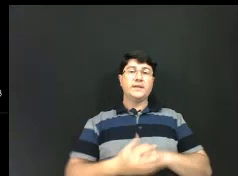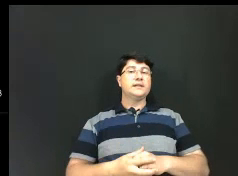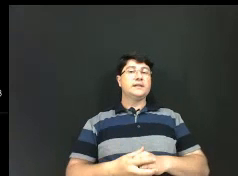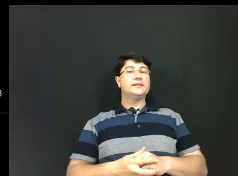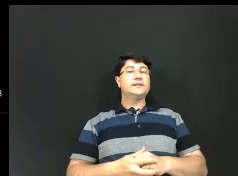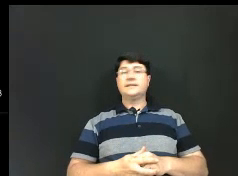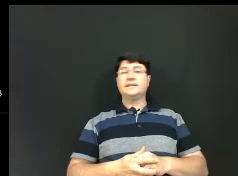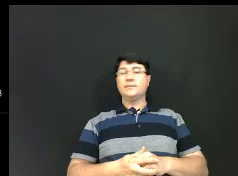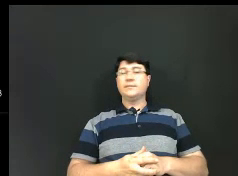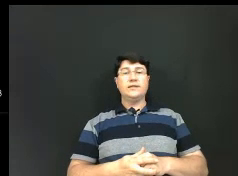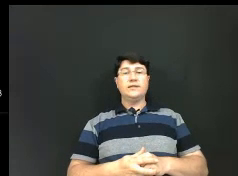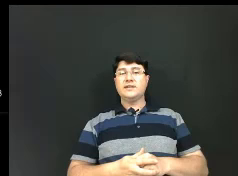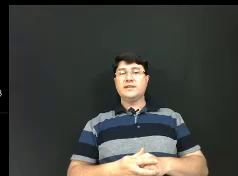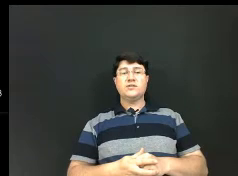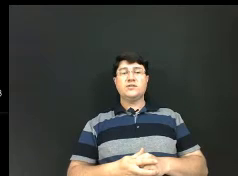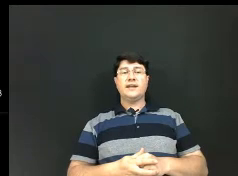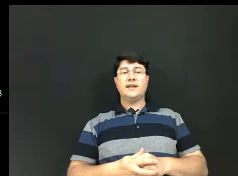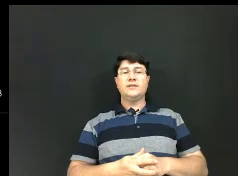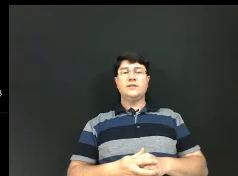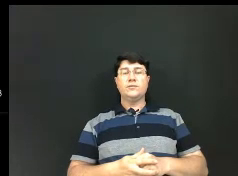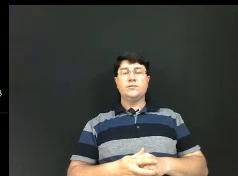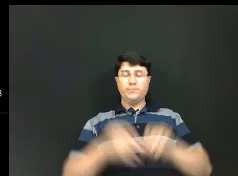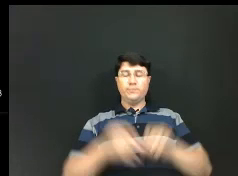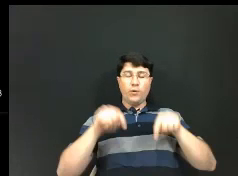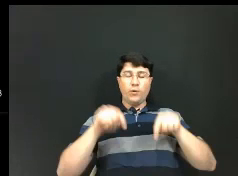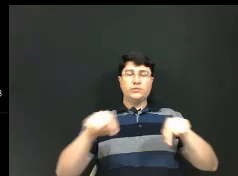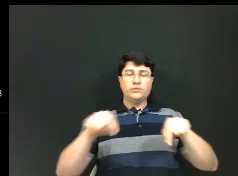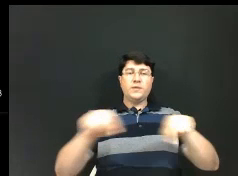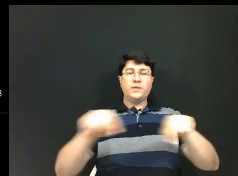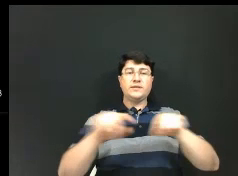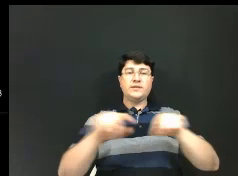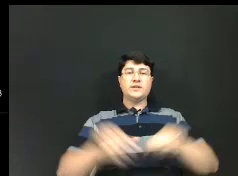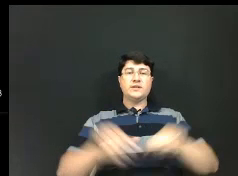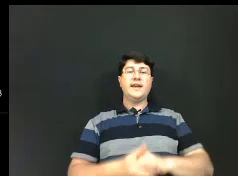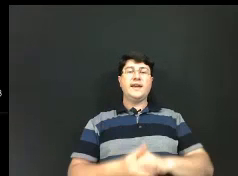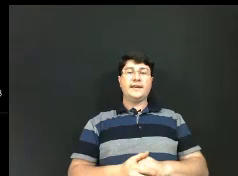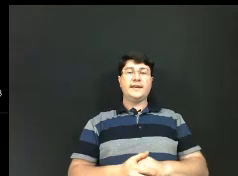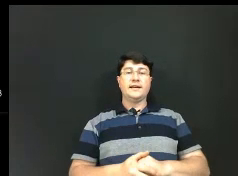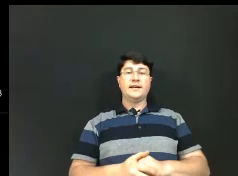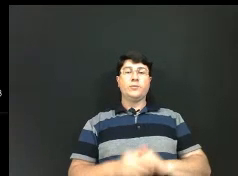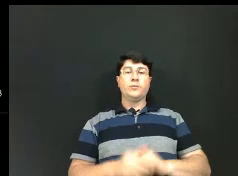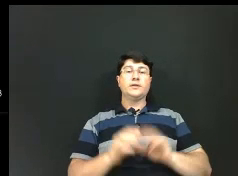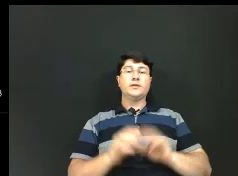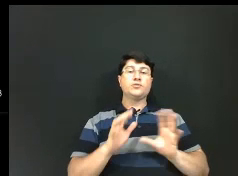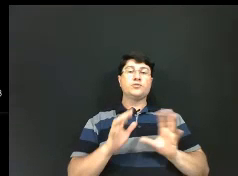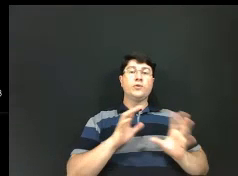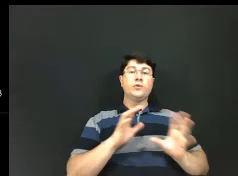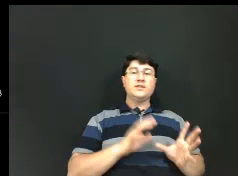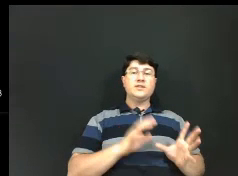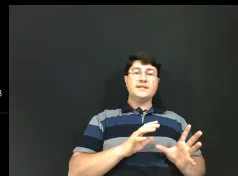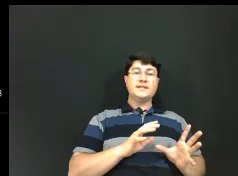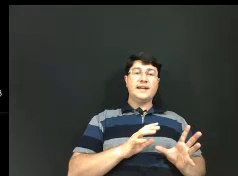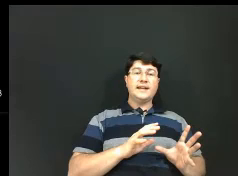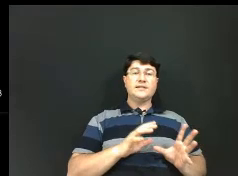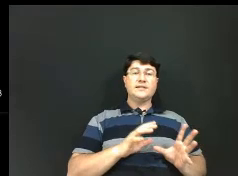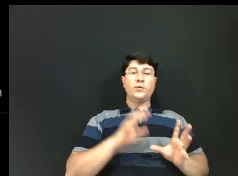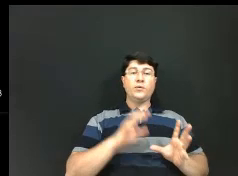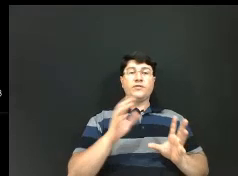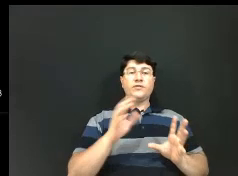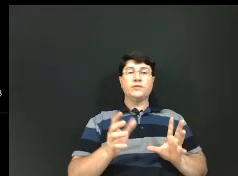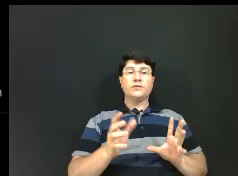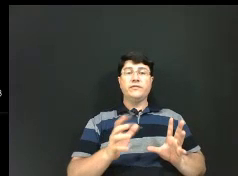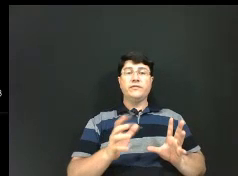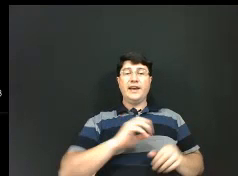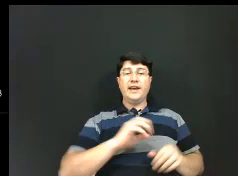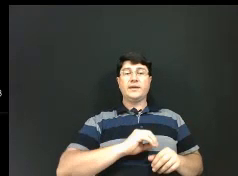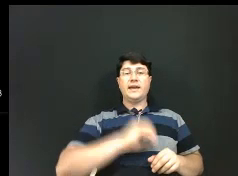vem também não está associado a nenhum ponto no espaço, nenhum lossier. Portanto, os pontos iniciais e o